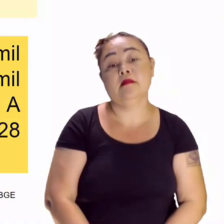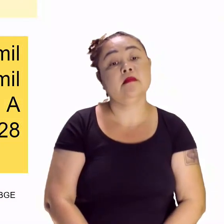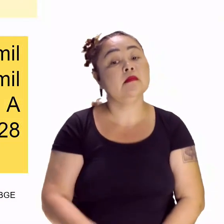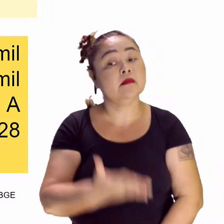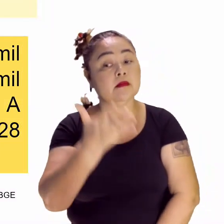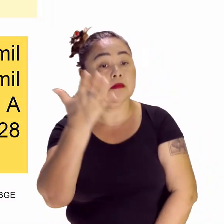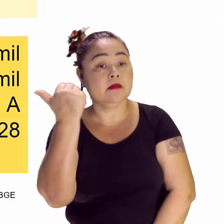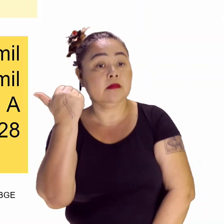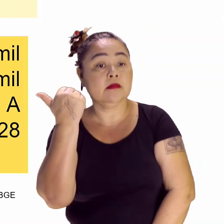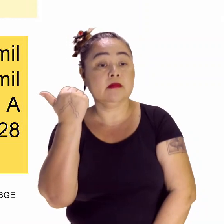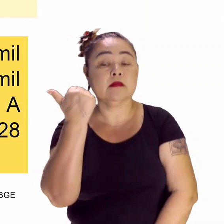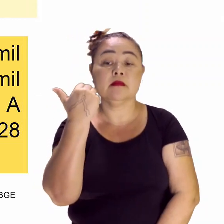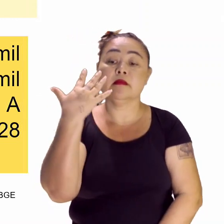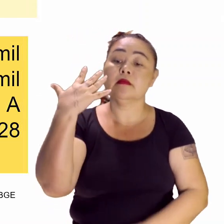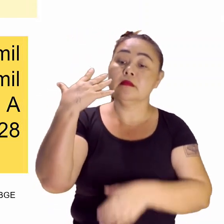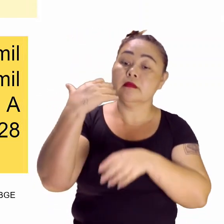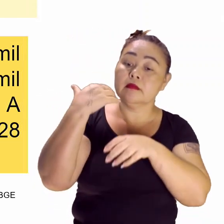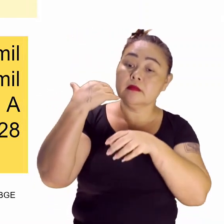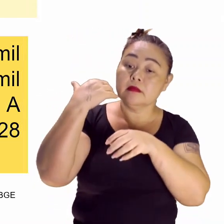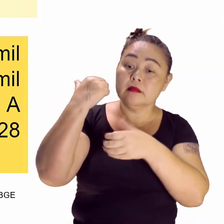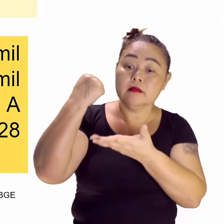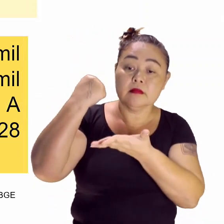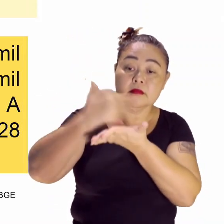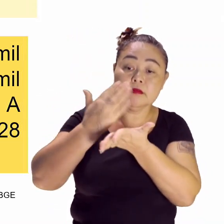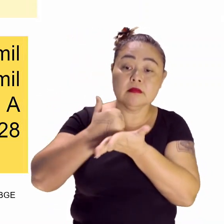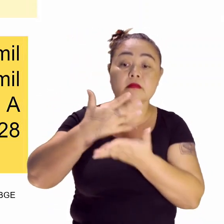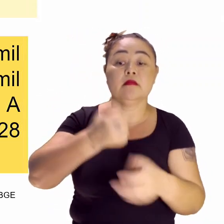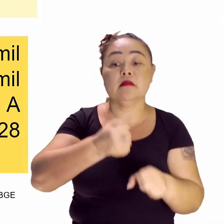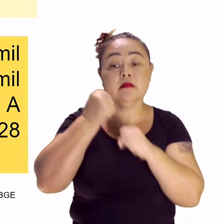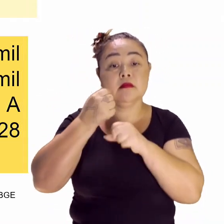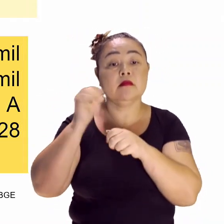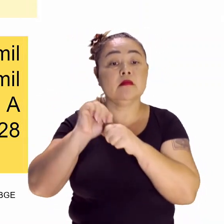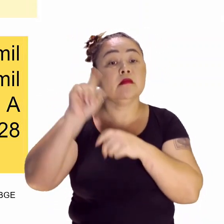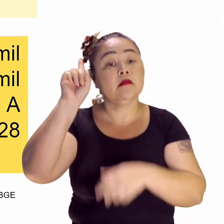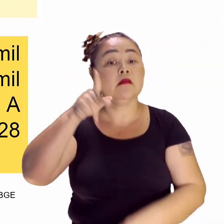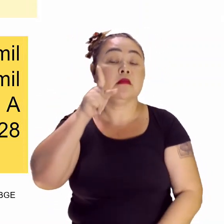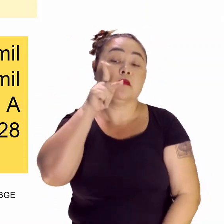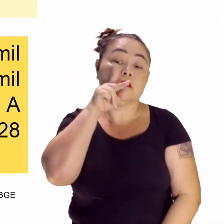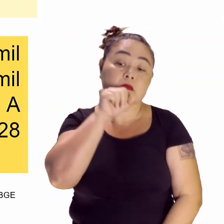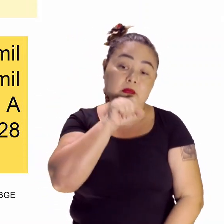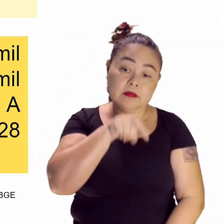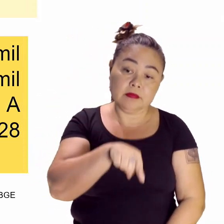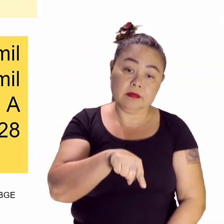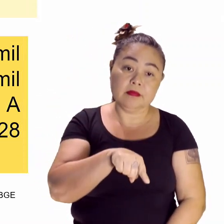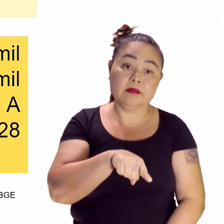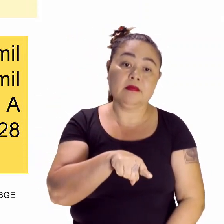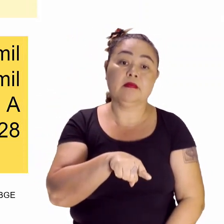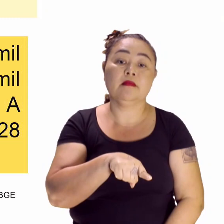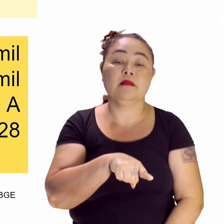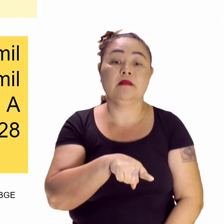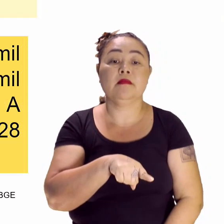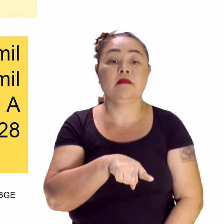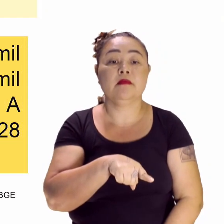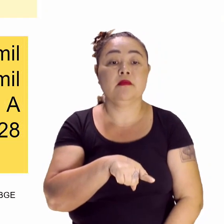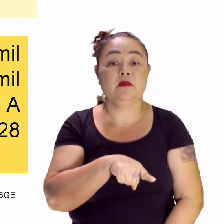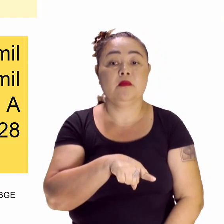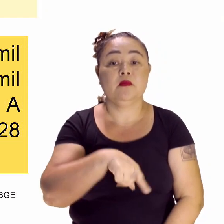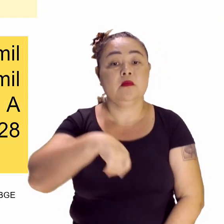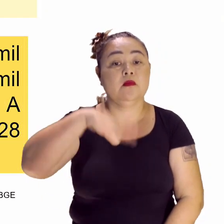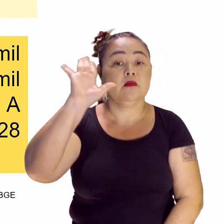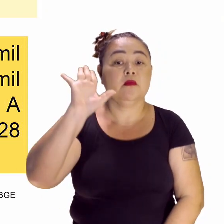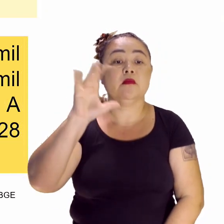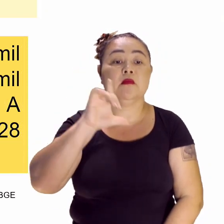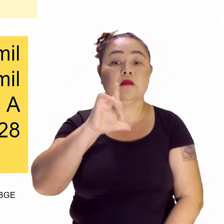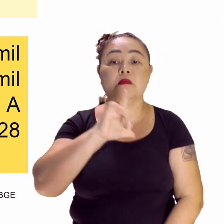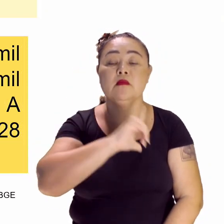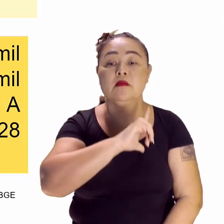vamos lá quando fala da Mandioca em Rondônia Professor Jorge Porto Velho destaca Porto Velho é Porto Velho marca aí então com maior